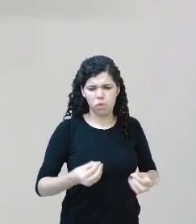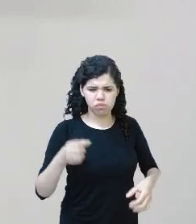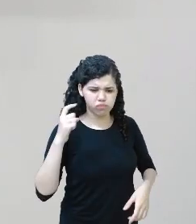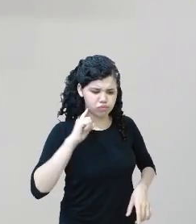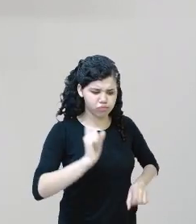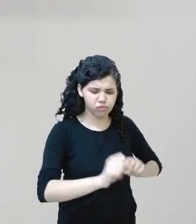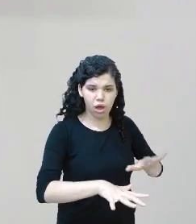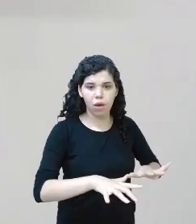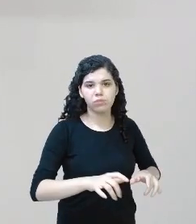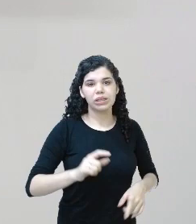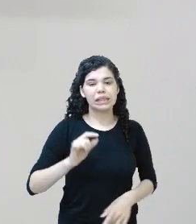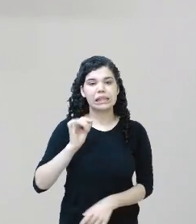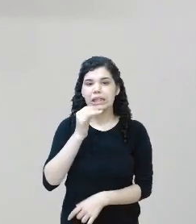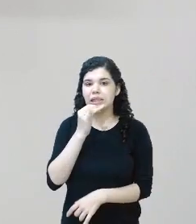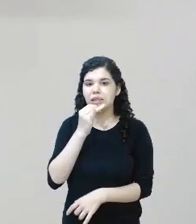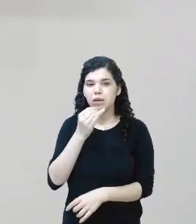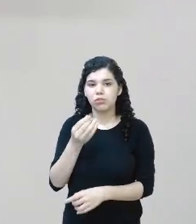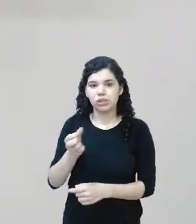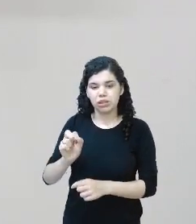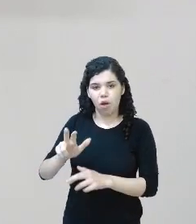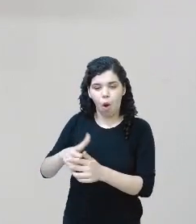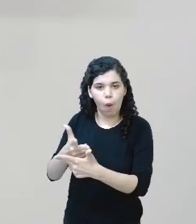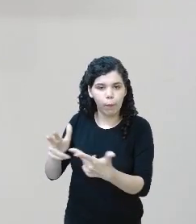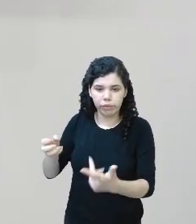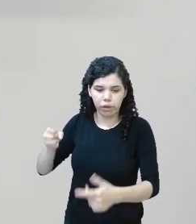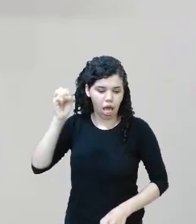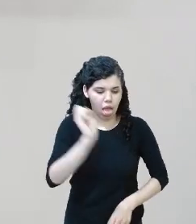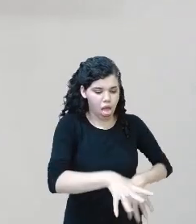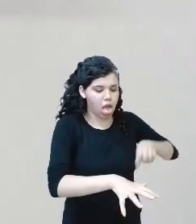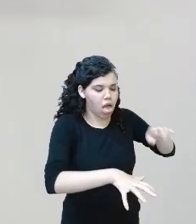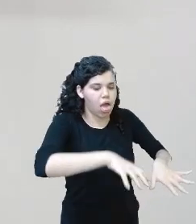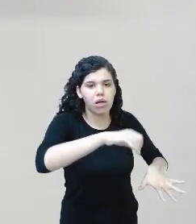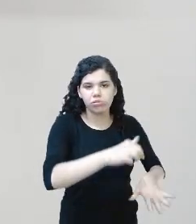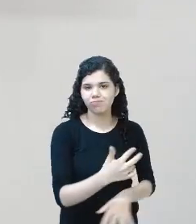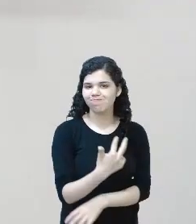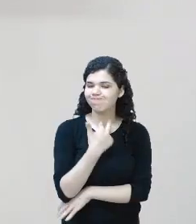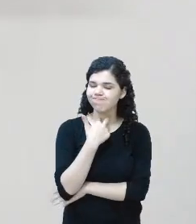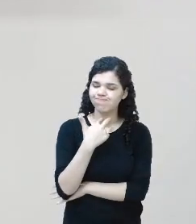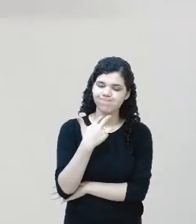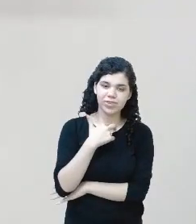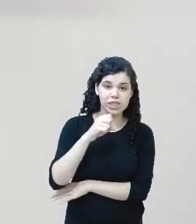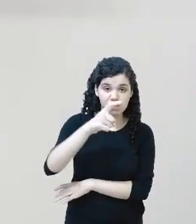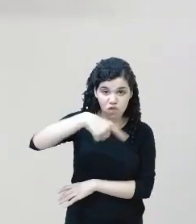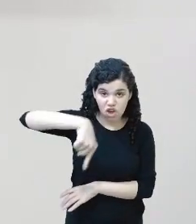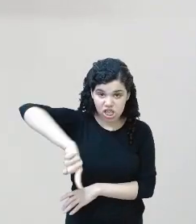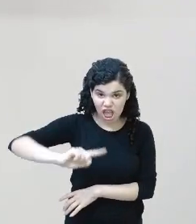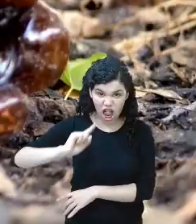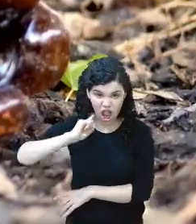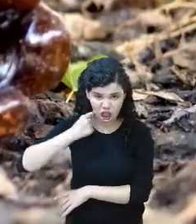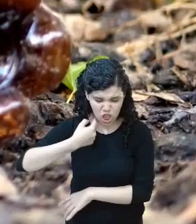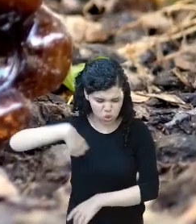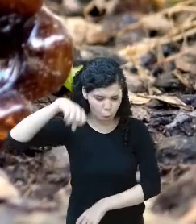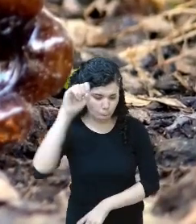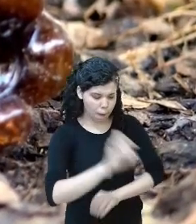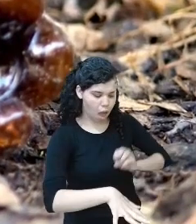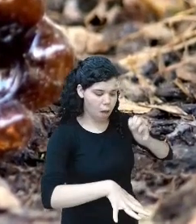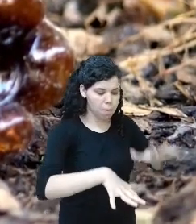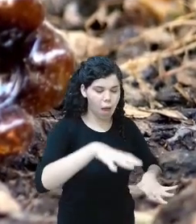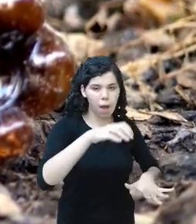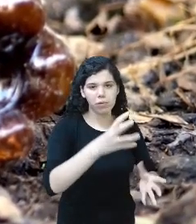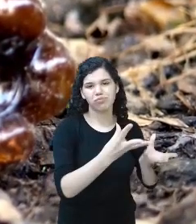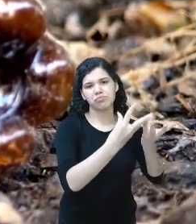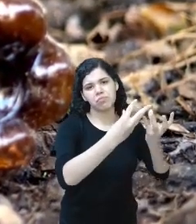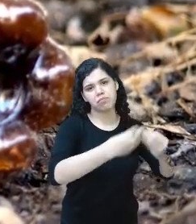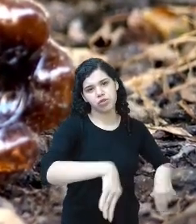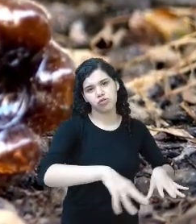a gente joga lixo no chão. E isso não pode, tá? Se você joga lixo no chão, você está prejudicando o